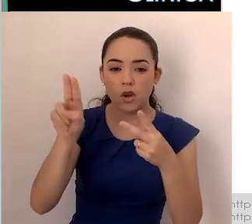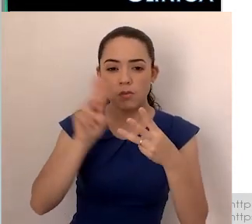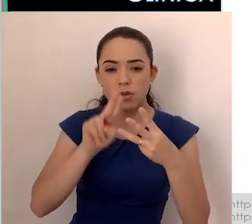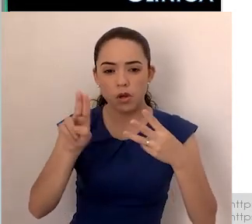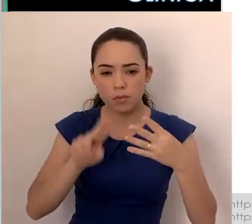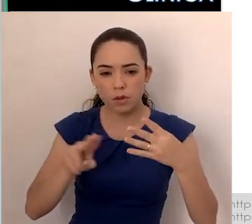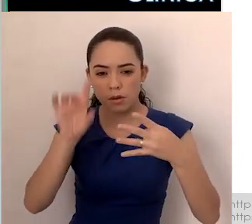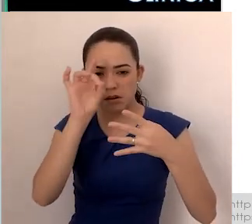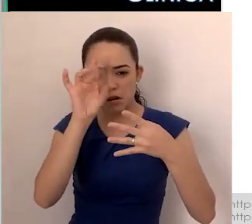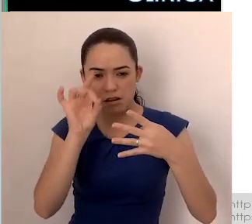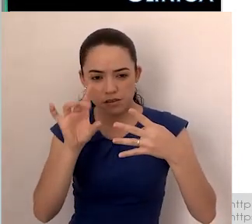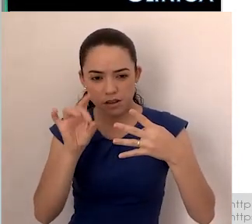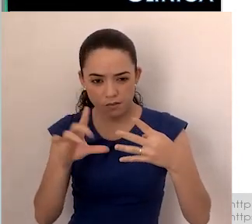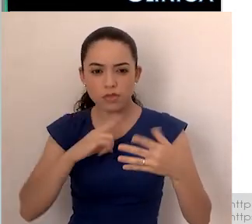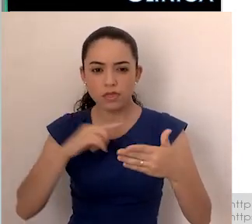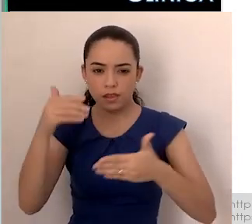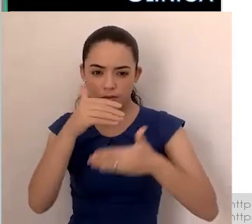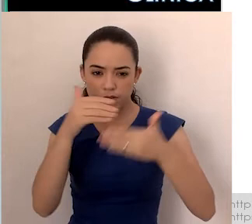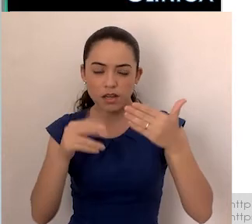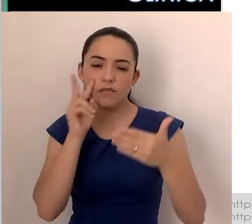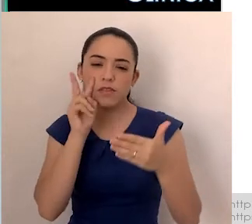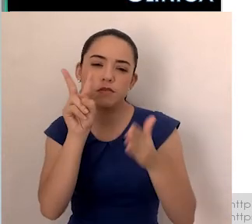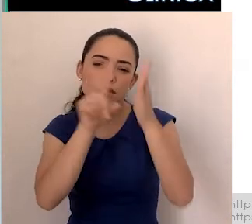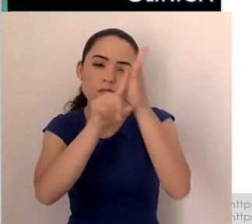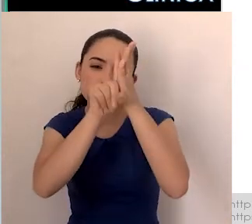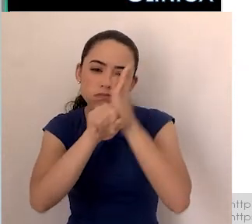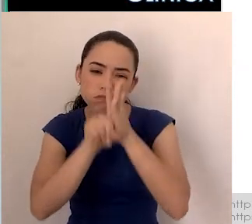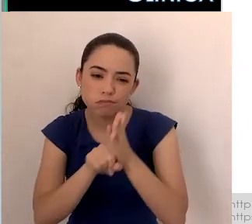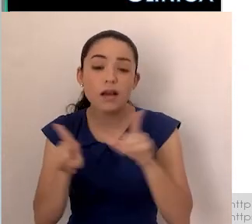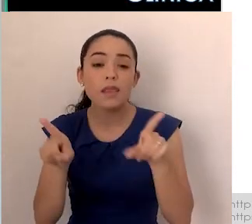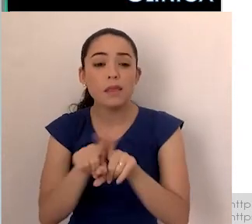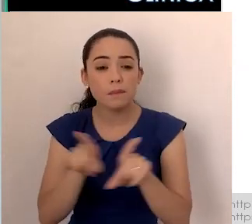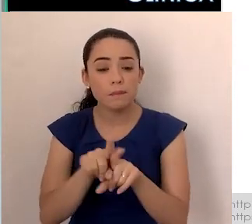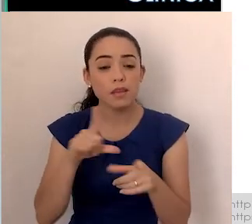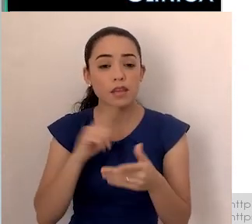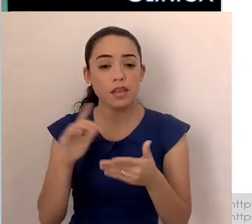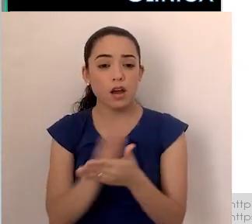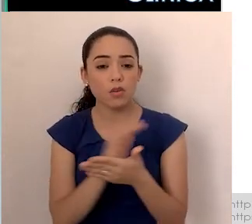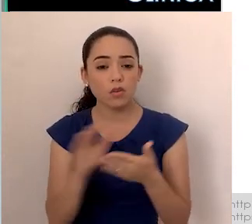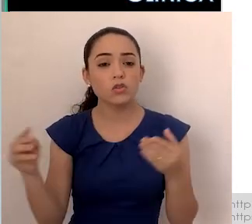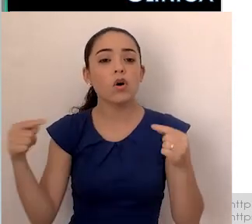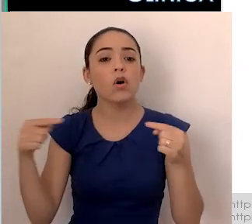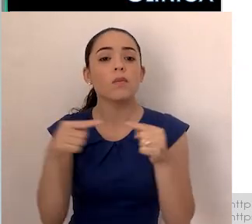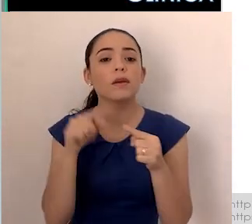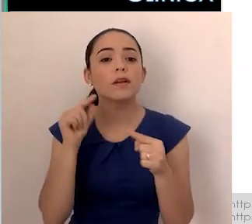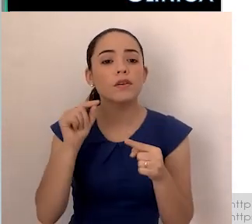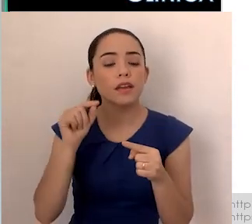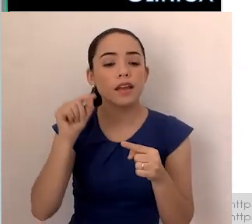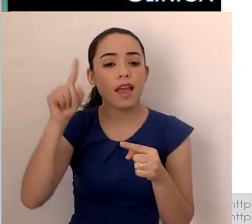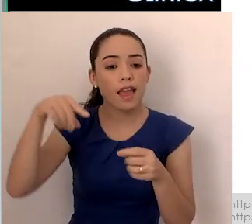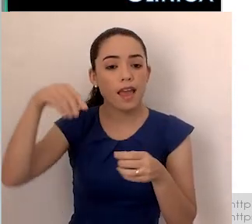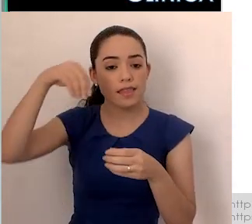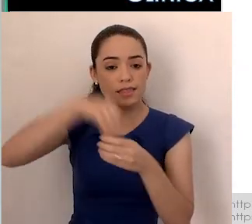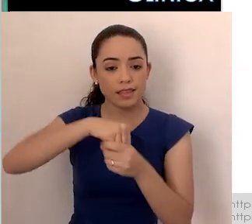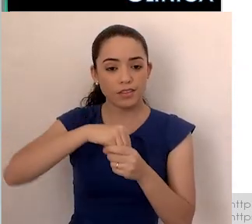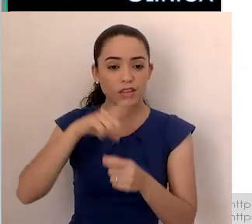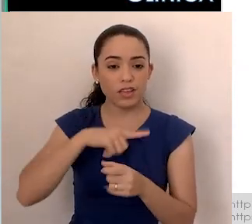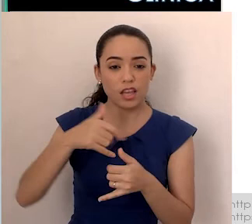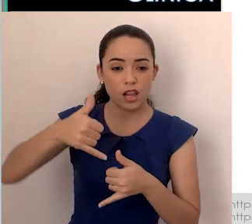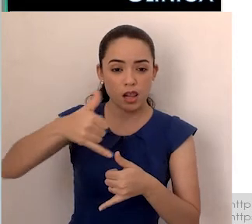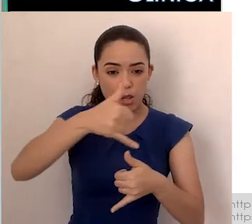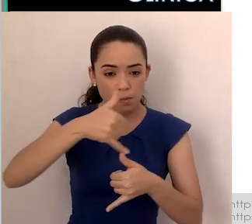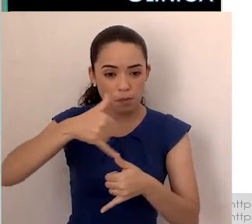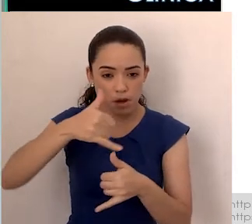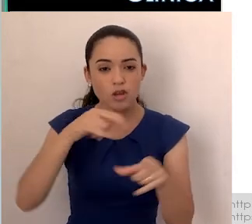tecido adiposo referem-se aos macrófagos, linfócitos, mastócitos, eosinófilos e neutrófilos, e macrófagos do